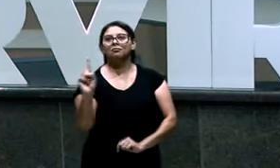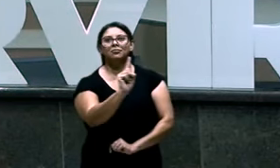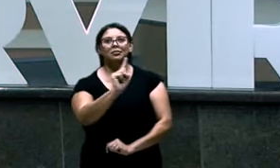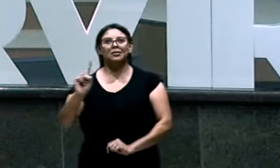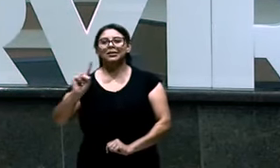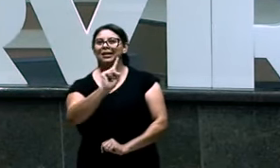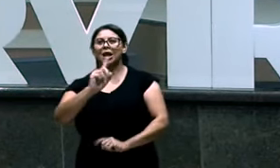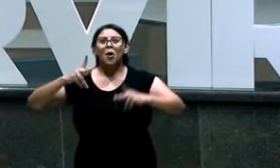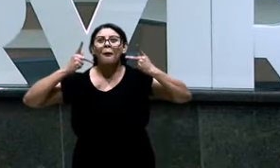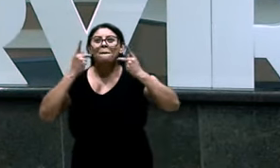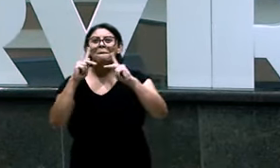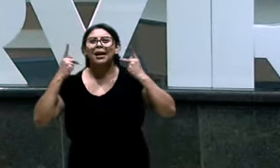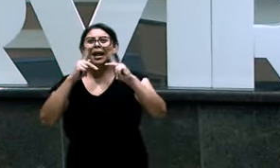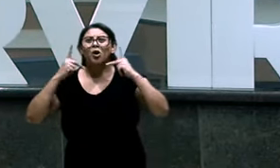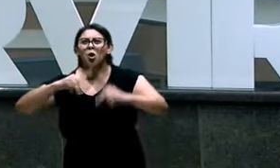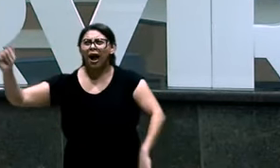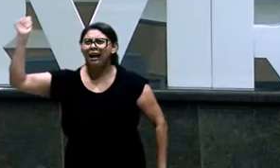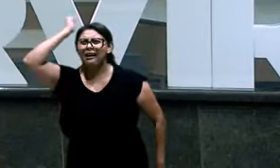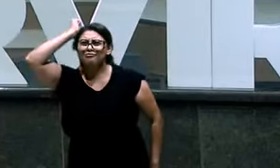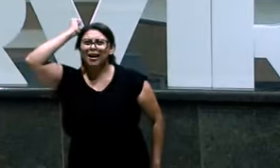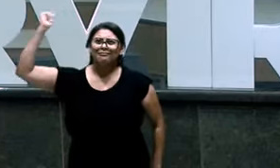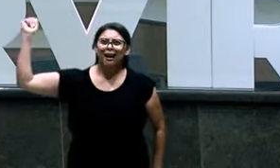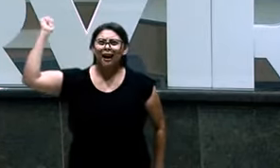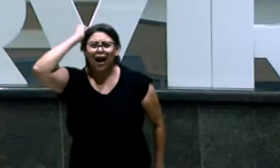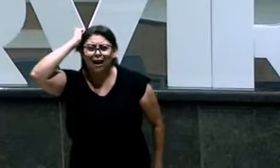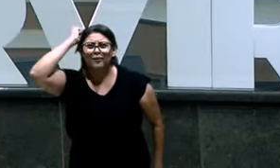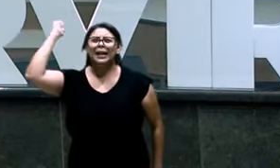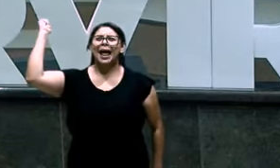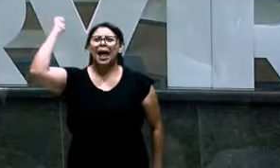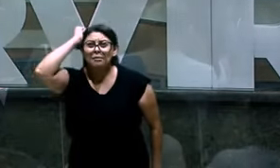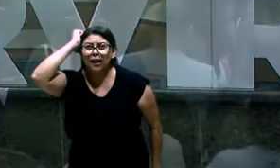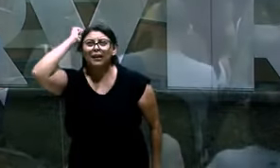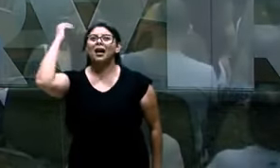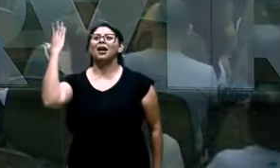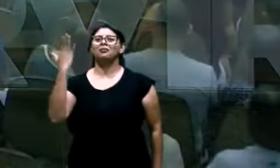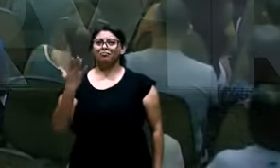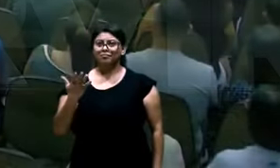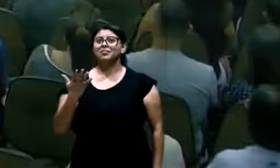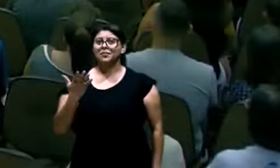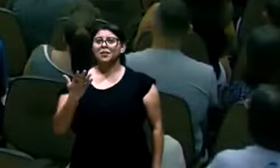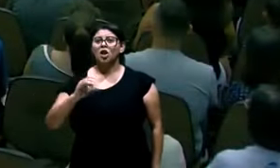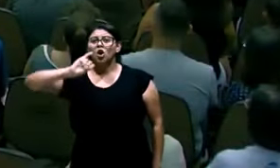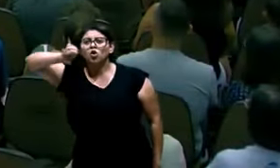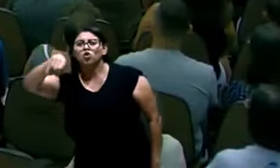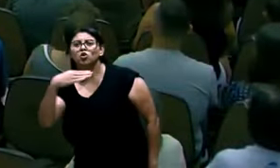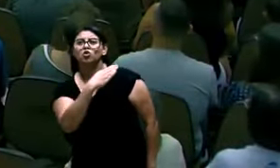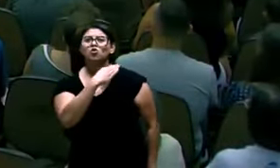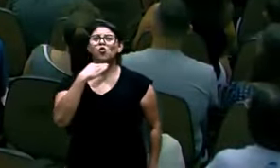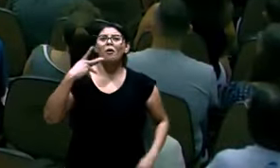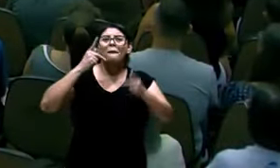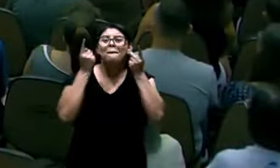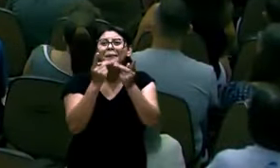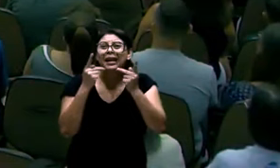arrependei-vos, arrepender. Tem que ser cabra macho para dar glória agora. Ah, ou você só dá glória debaixo de vitória, porta